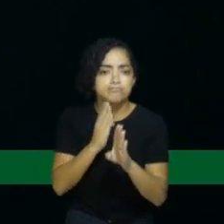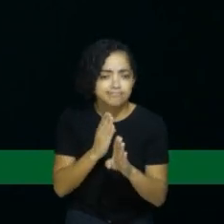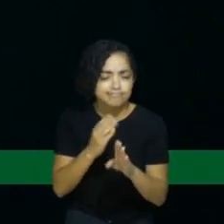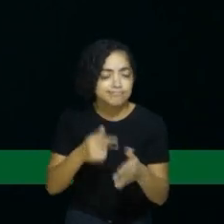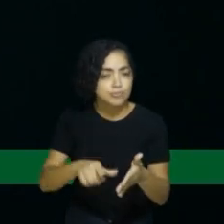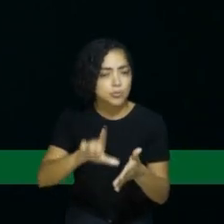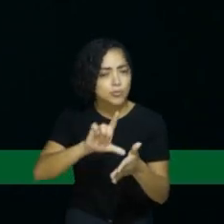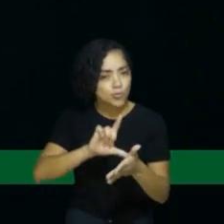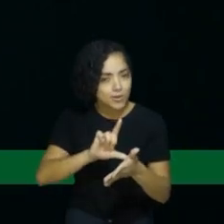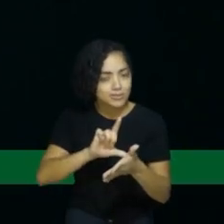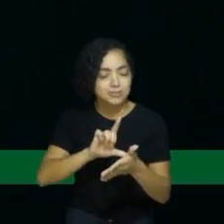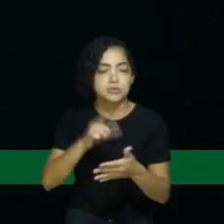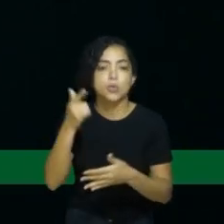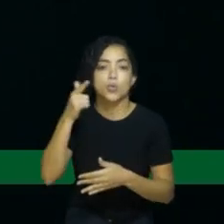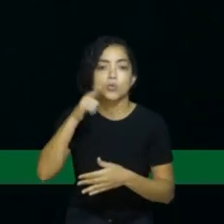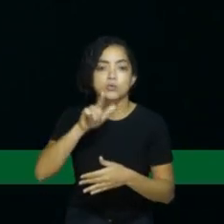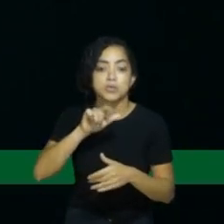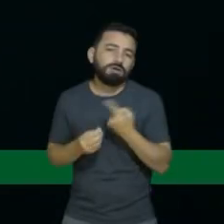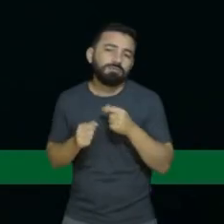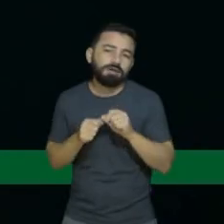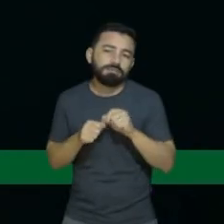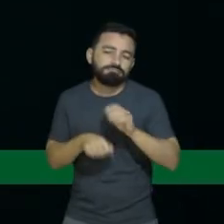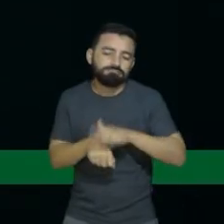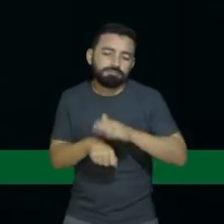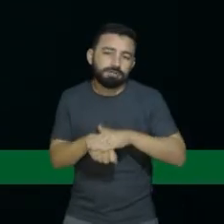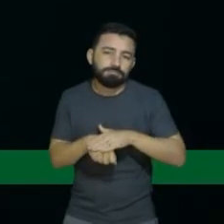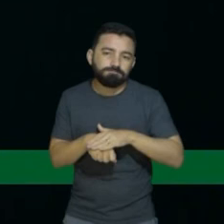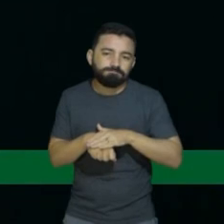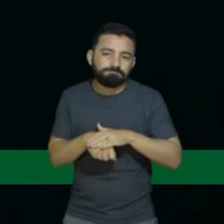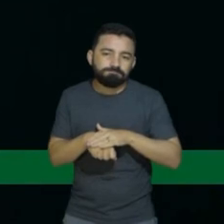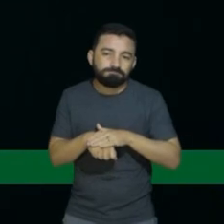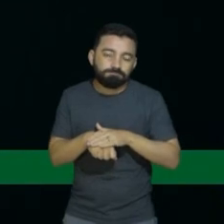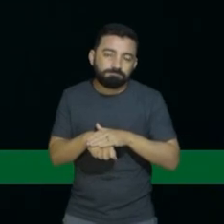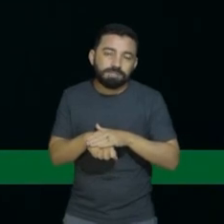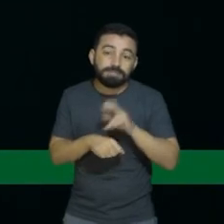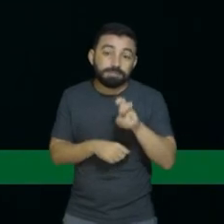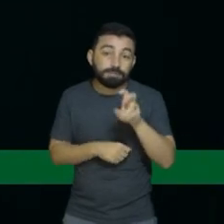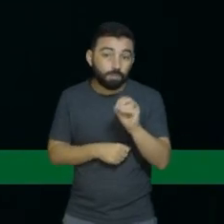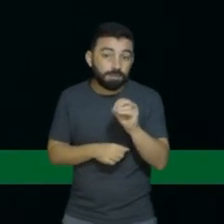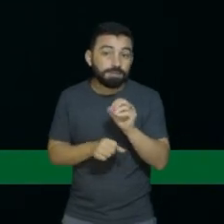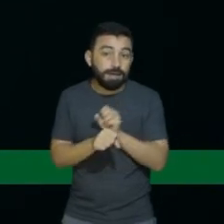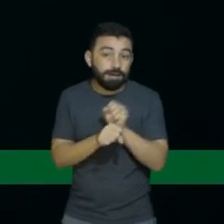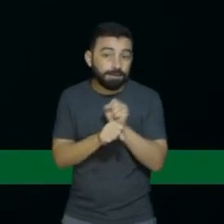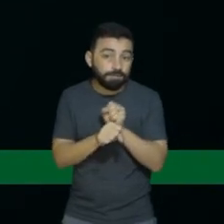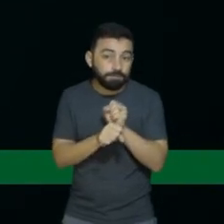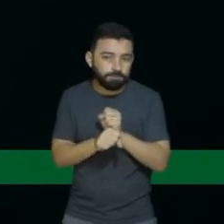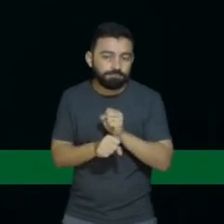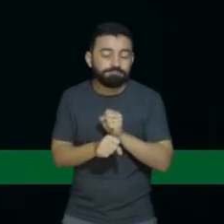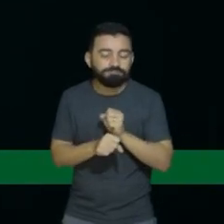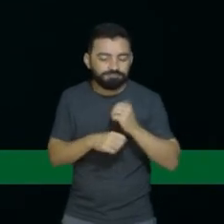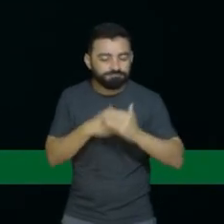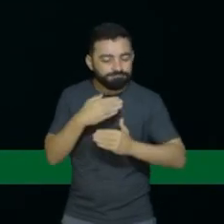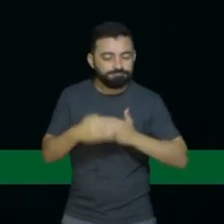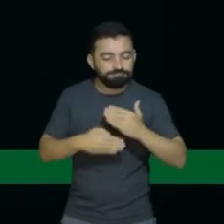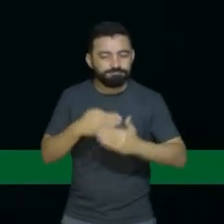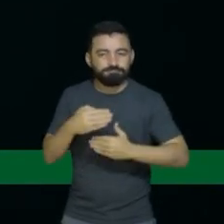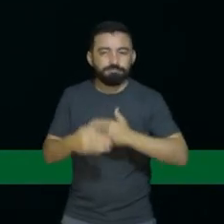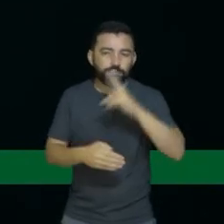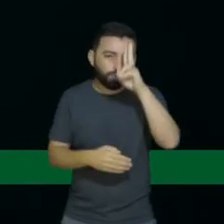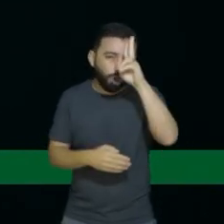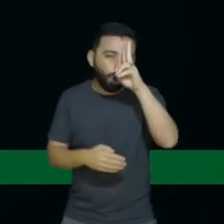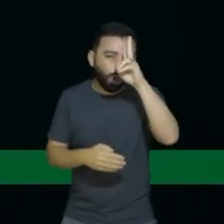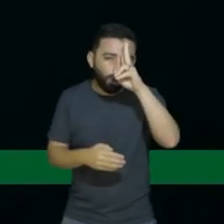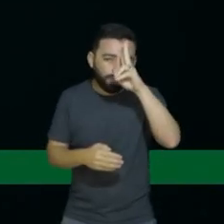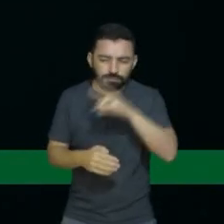precocemente, a gente consegue modificar o curso da doença. 50 anos construindo uma história de